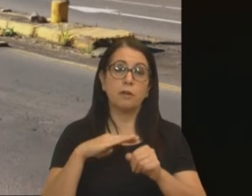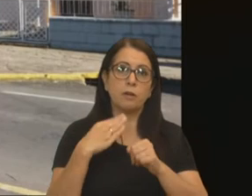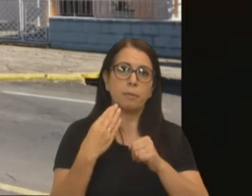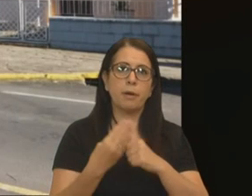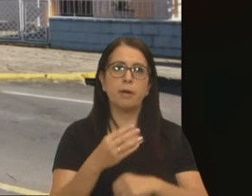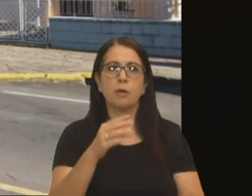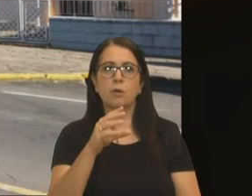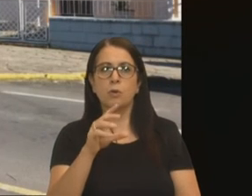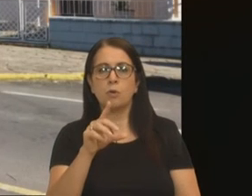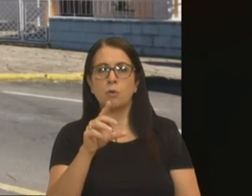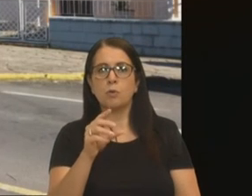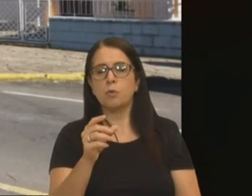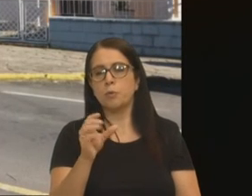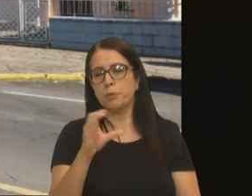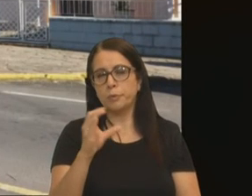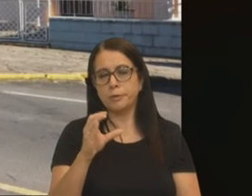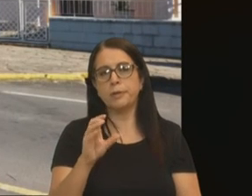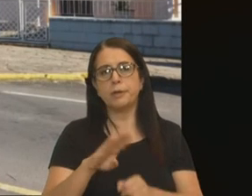região que cresce muito,